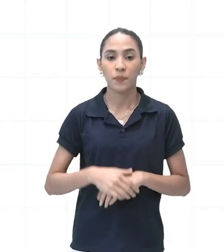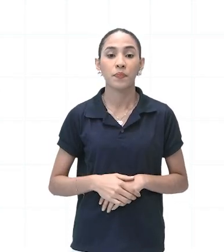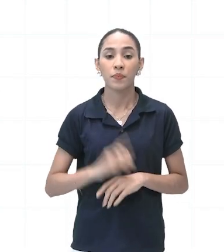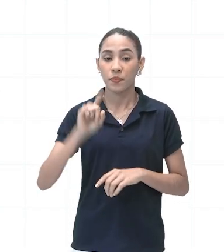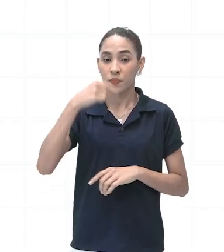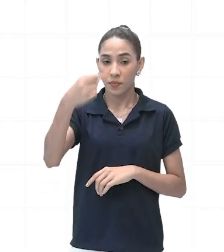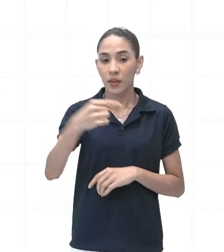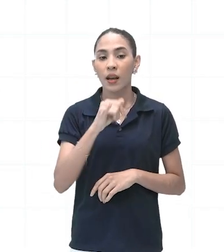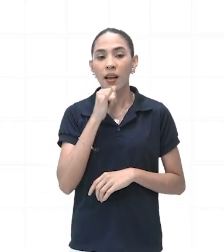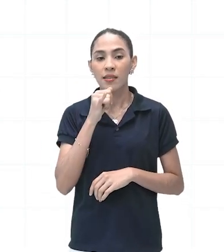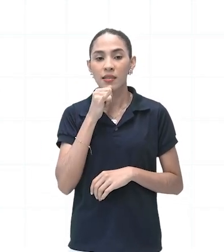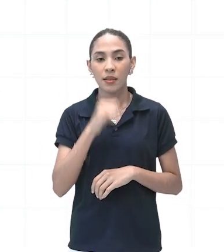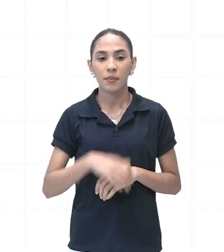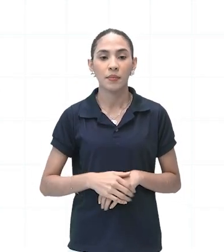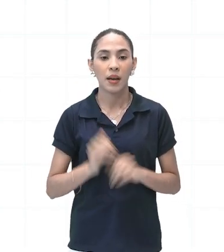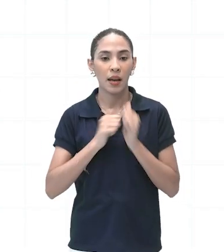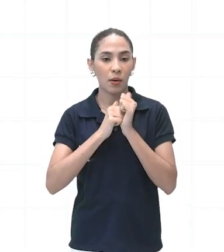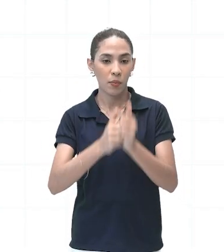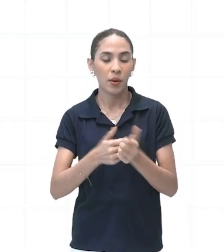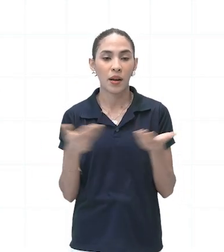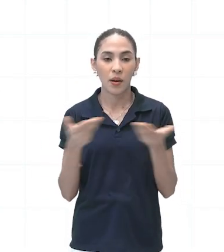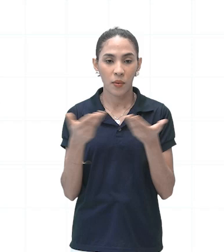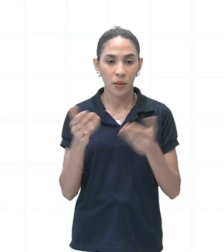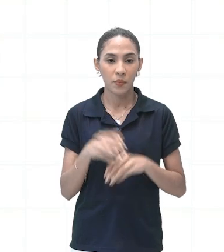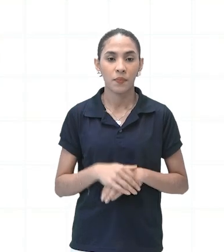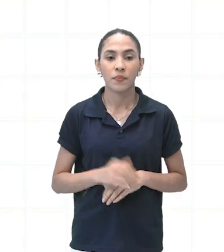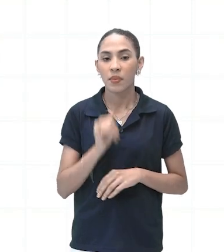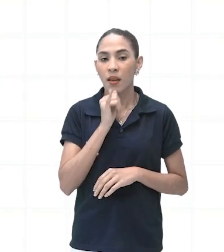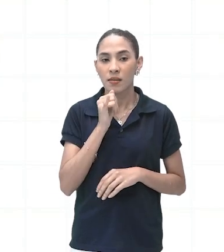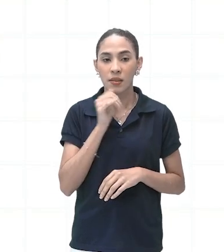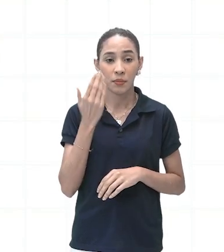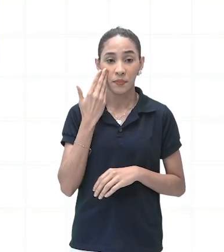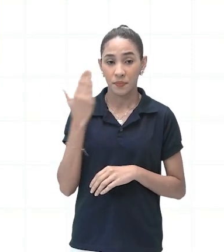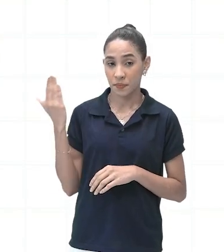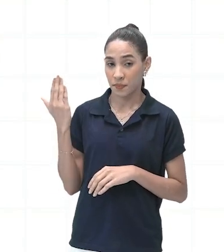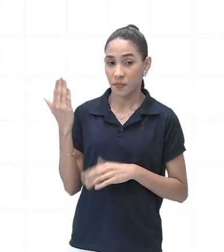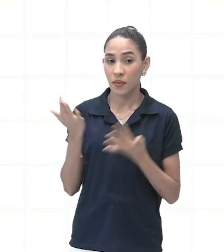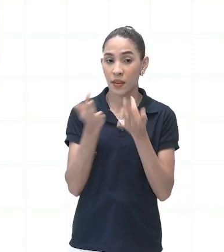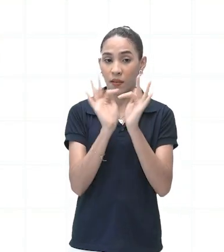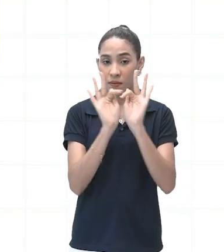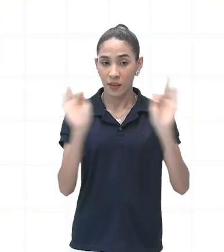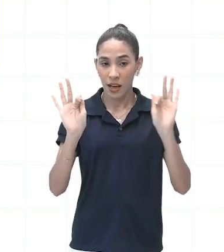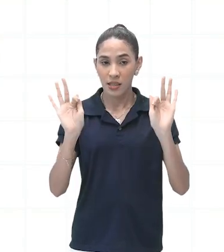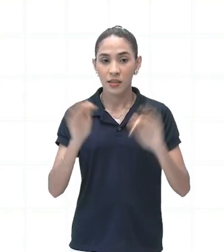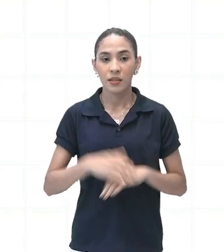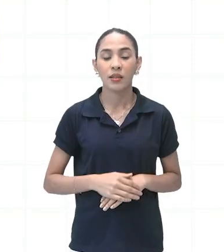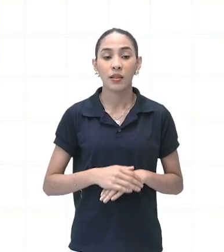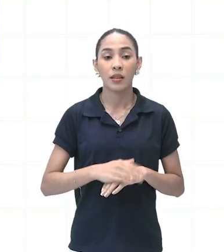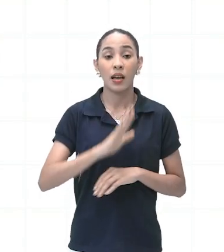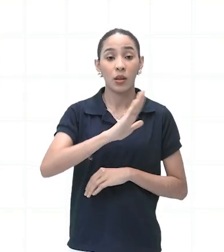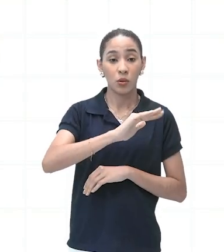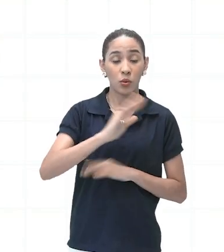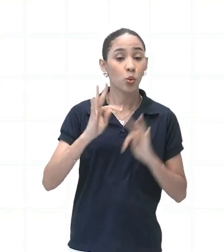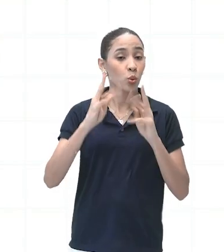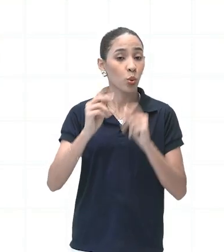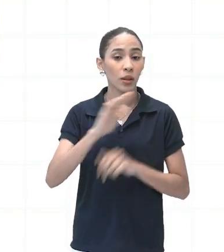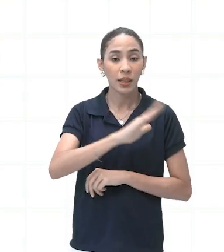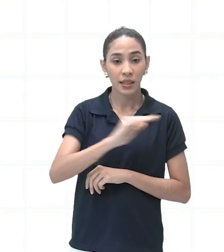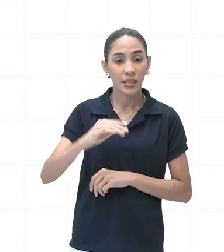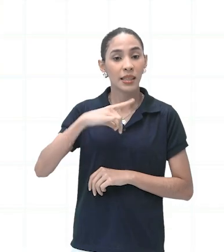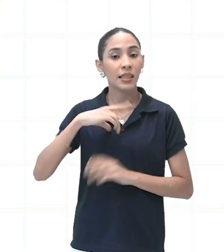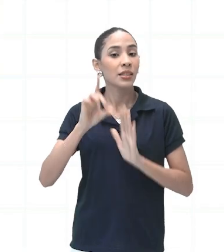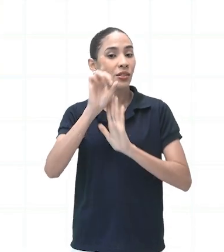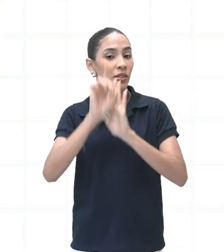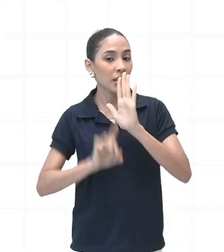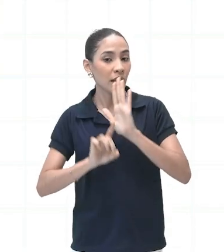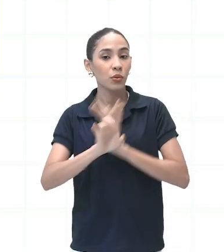observar agora um exemplo. Acompanhem, por favor, olhem só o nosso exemplo aí, agora a frase, né? Toda criança terá direito